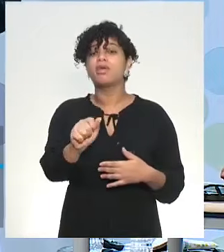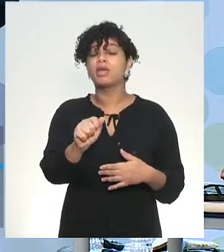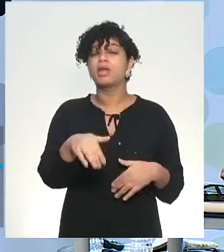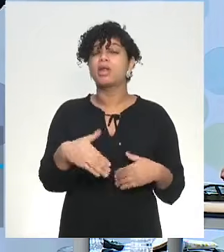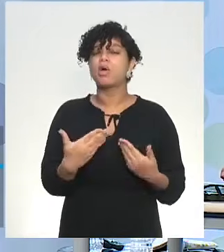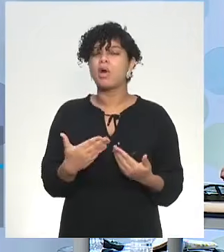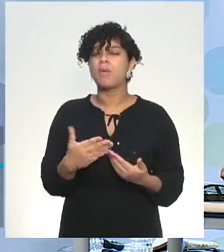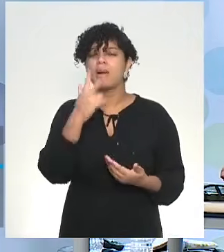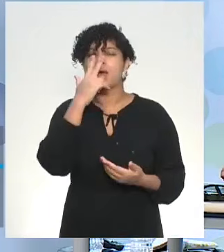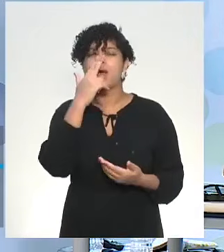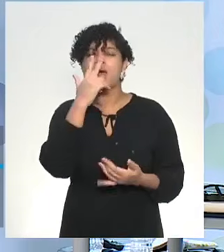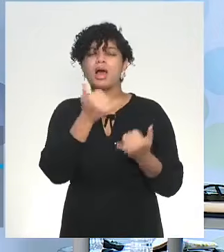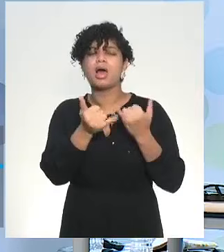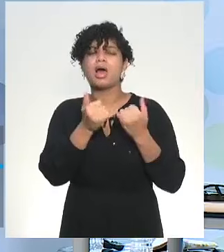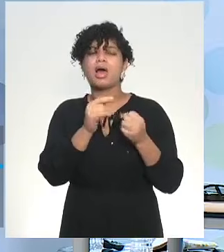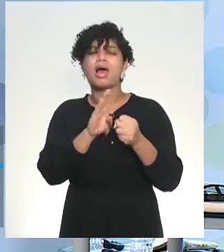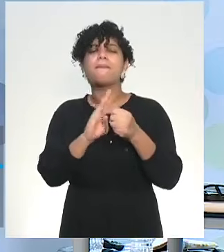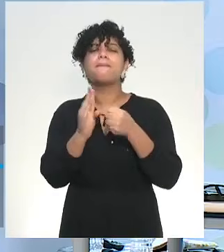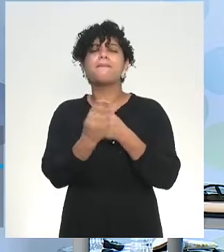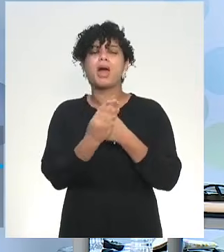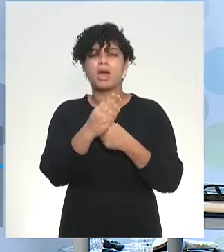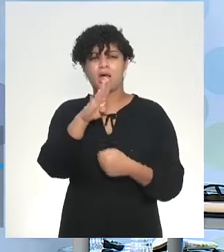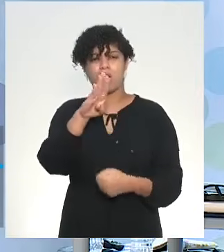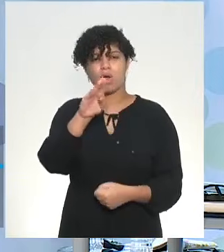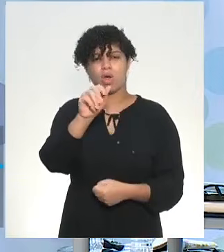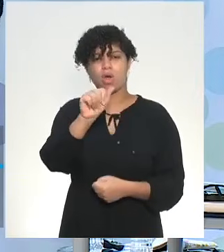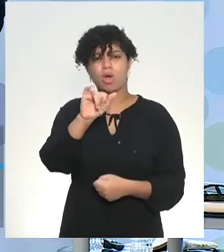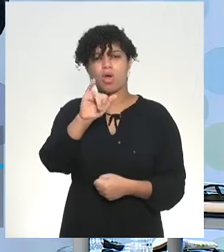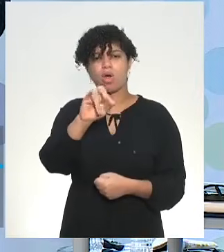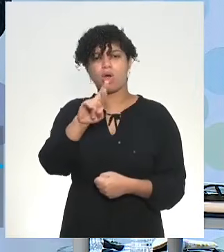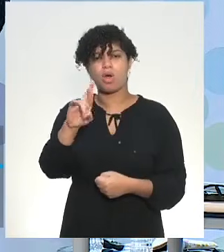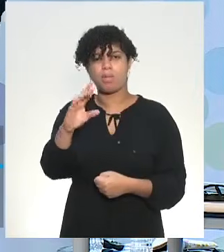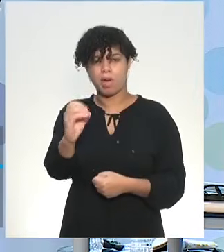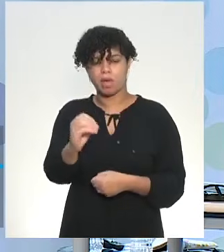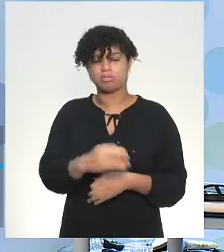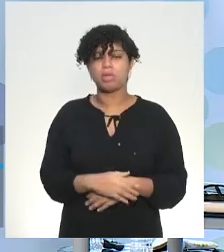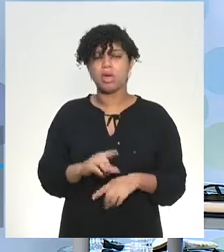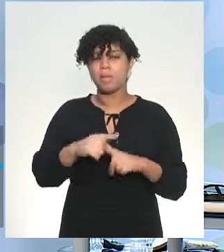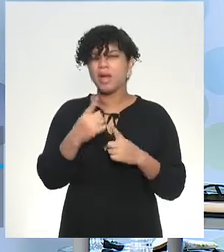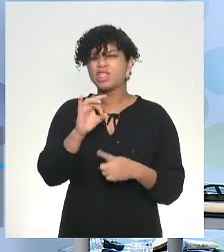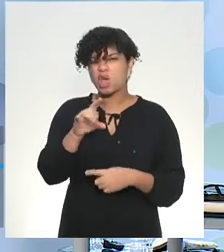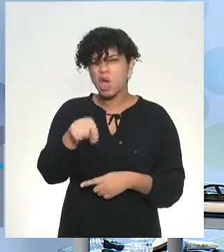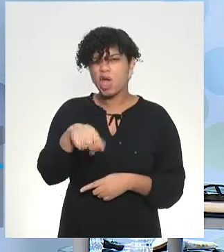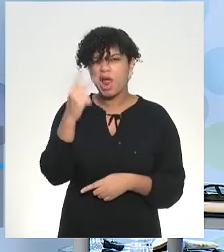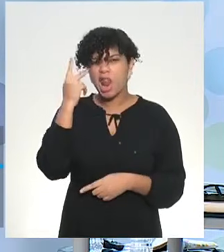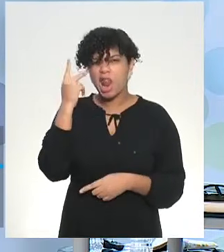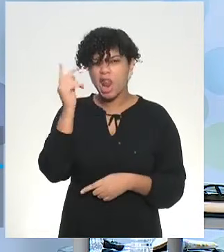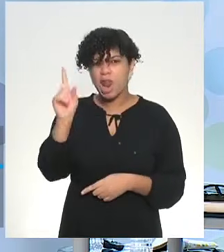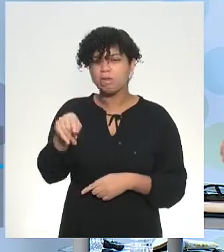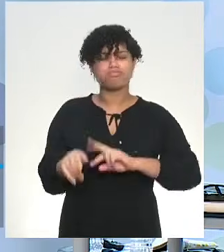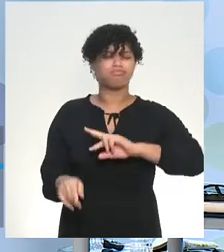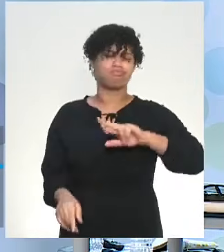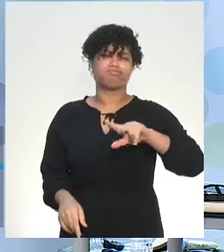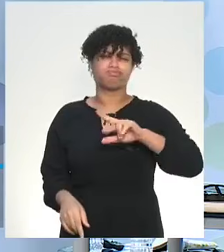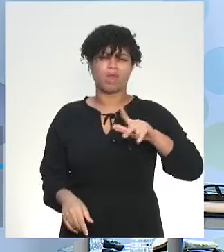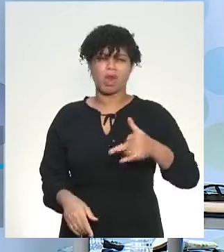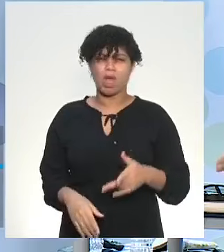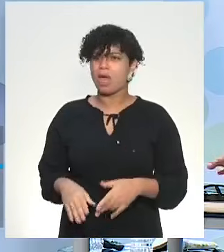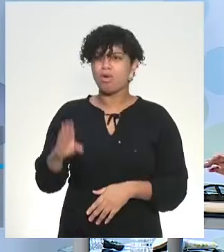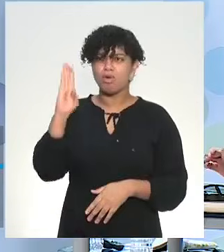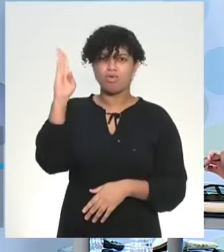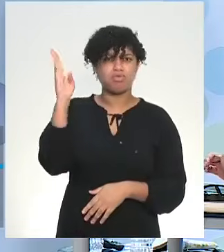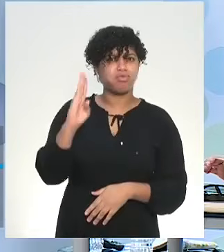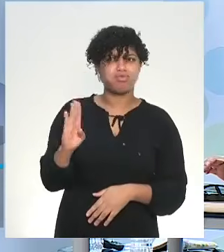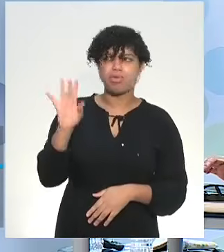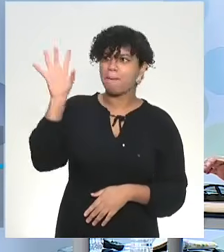destaca principalmente a partir de 2007 pelo IBGE, não só em São Paulo, estou dando aí uma referência de São Paulo, mas em todo o Brasil,